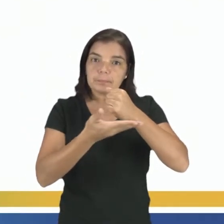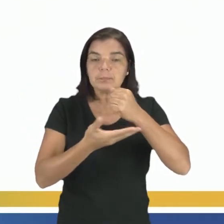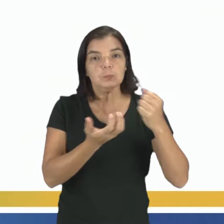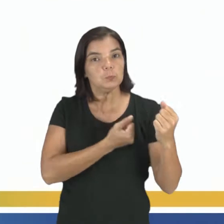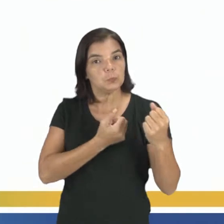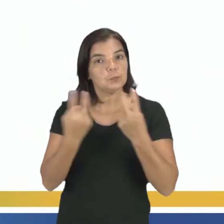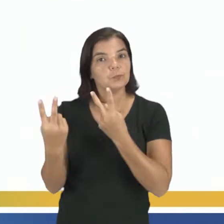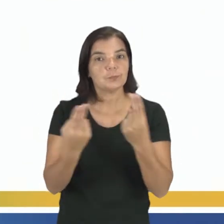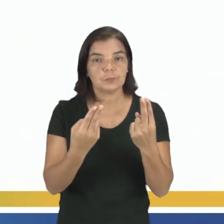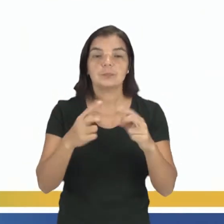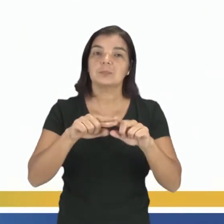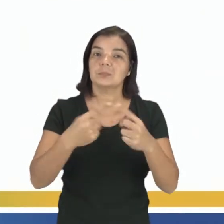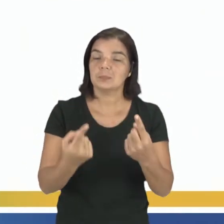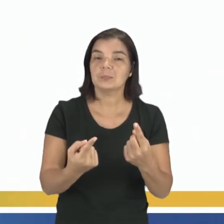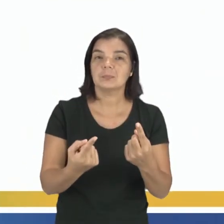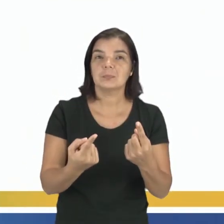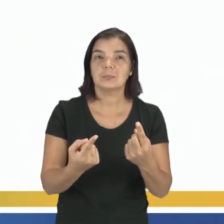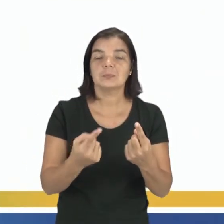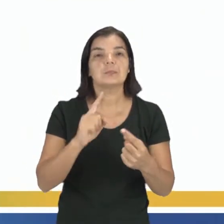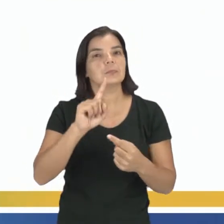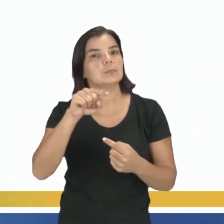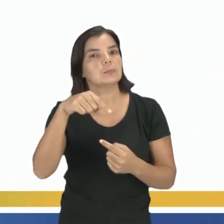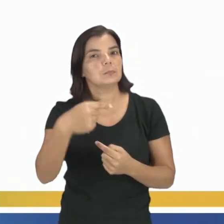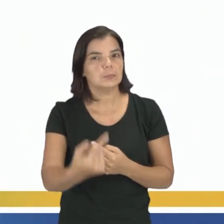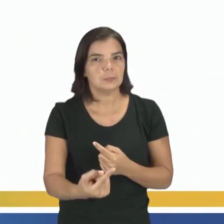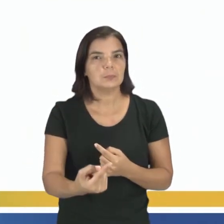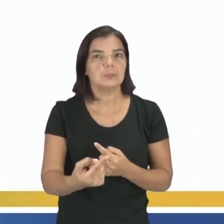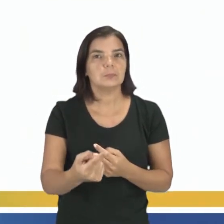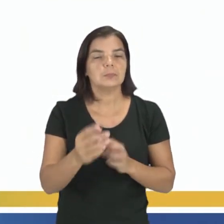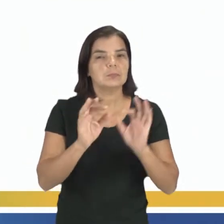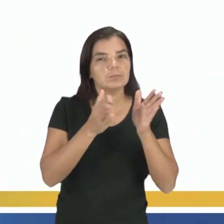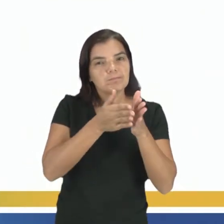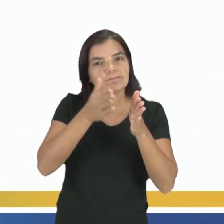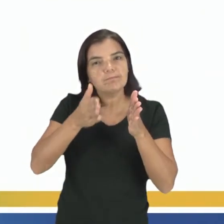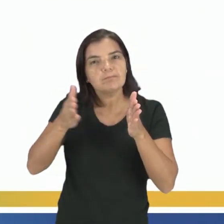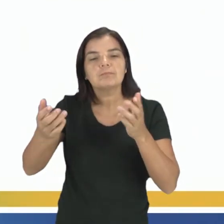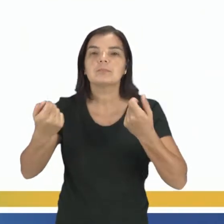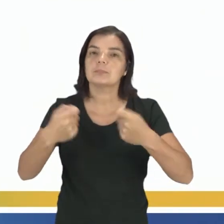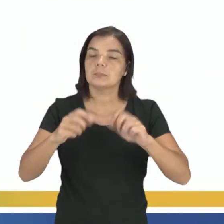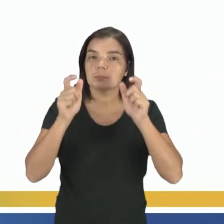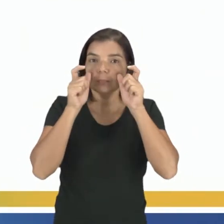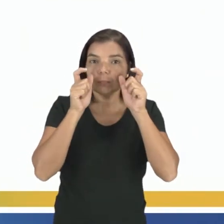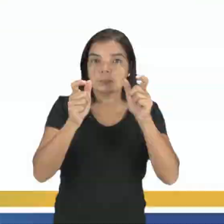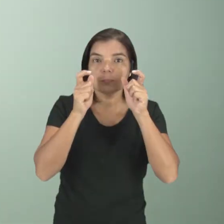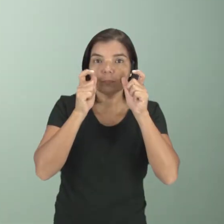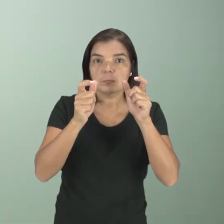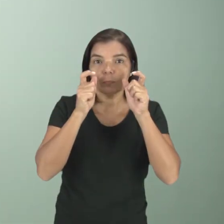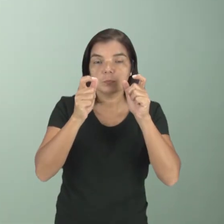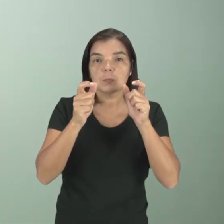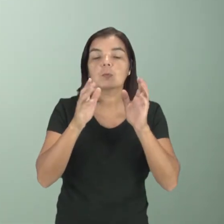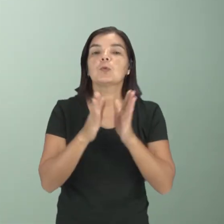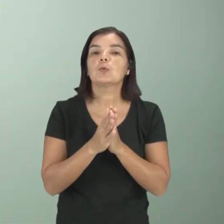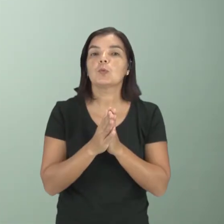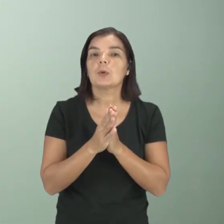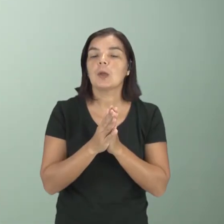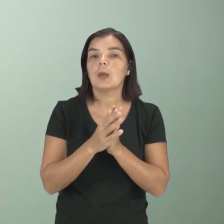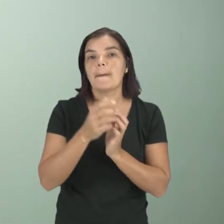iguais. Mas só que a gente, depois disso, feito esse passo, a gente precisa se atentar para os sinais.